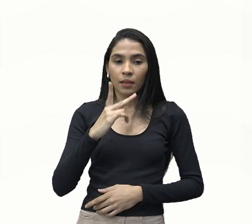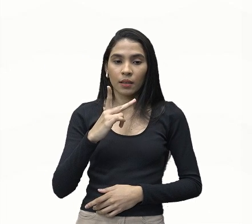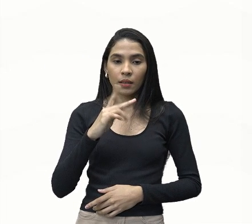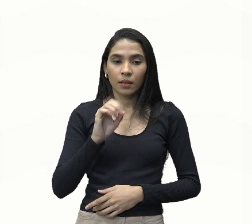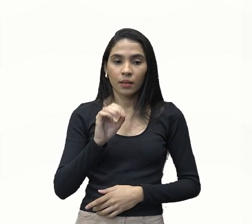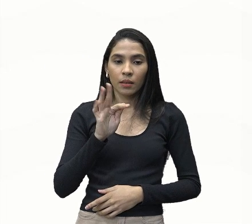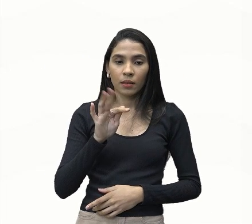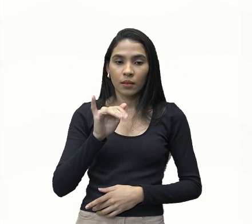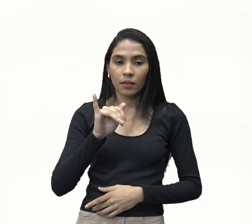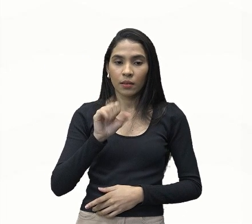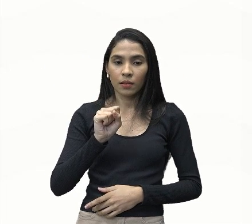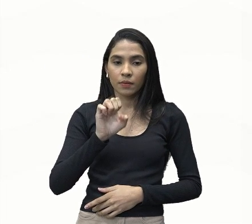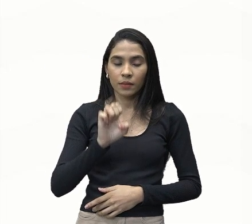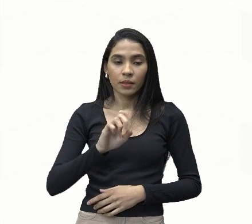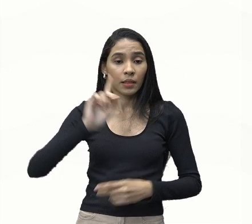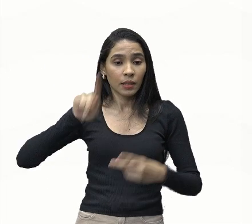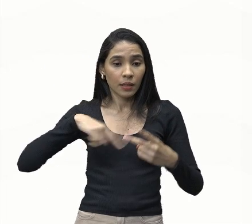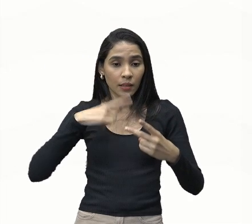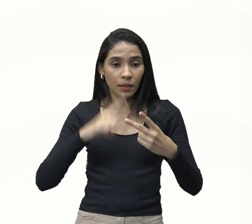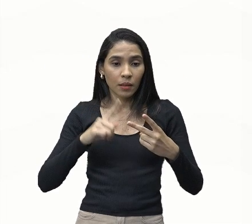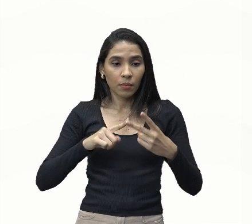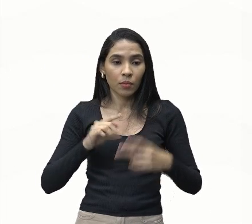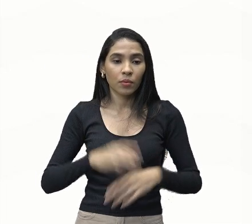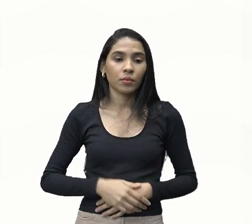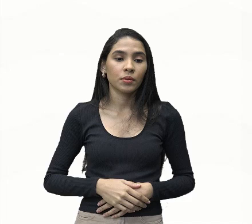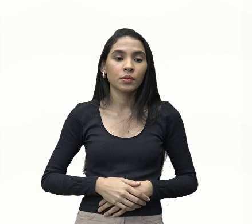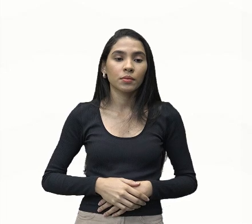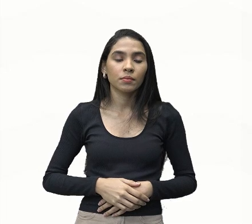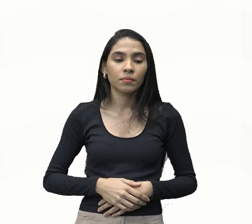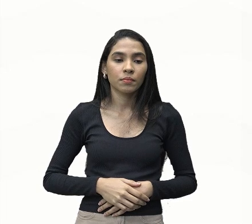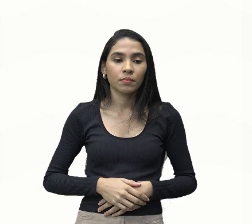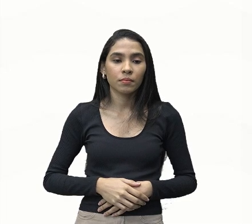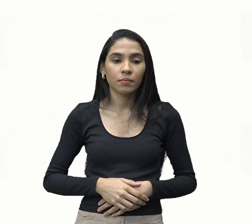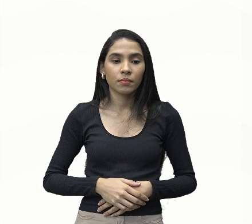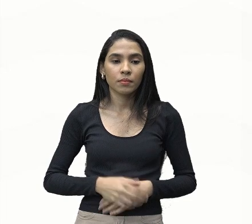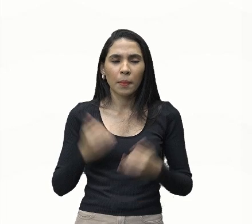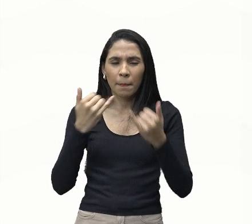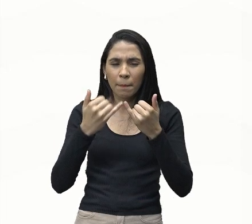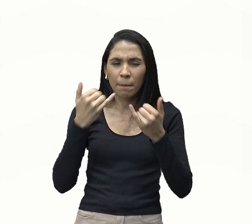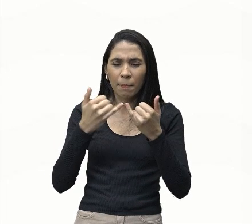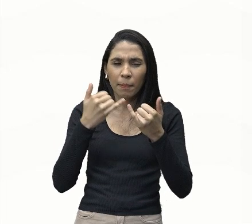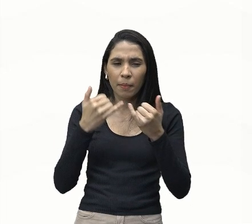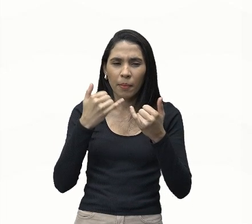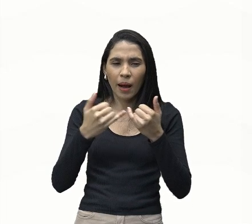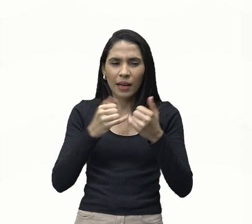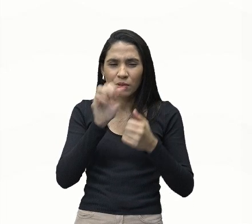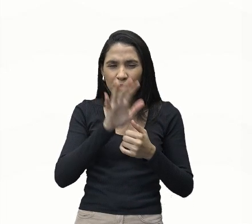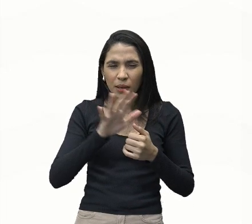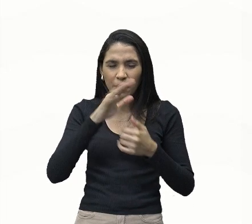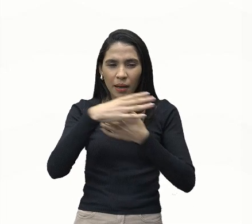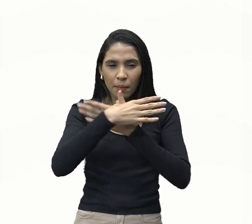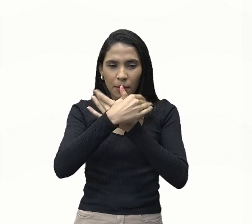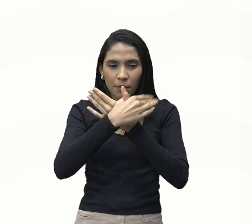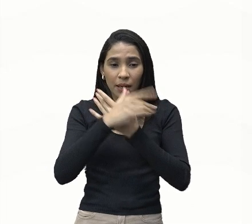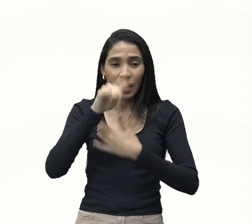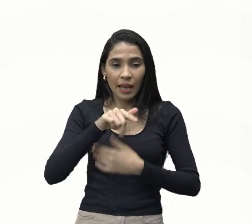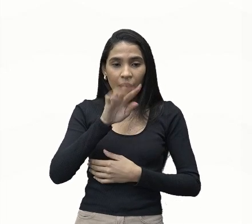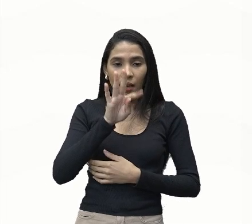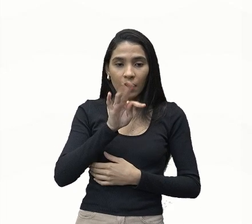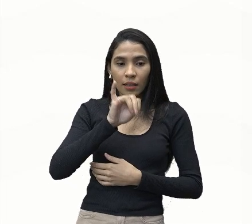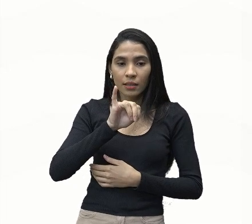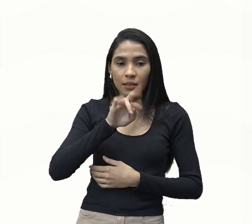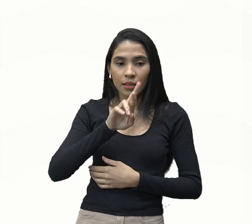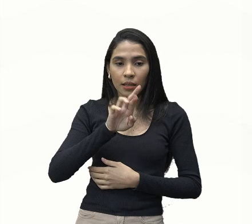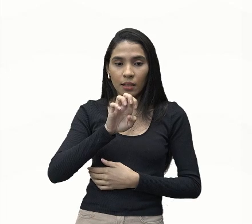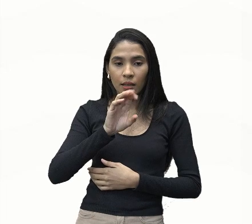hipófise. Logo abaixo, nessa estrutura que parece uma gravata, né, uma borboleta, a tireoide.